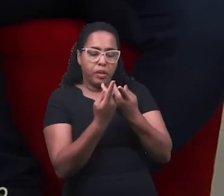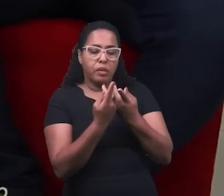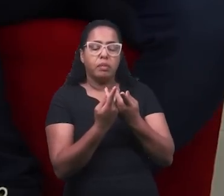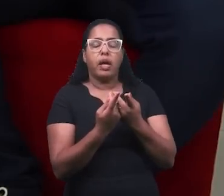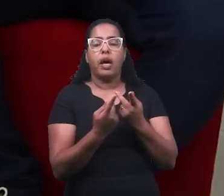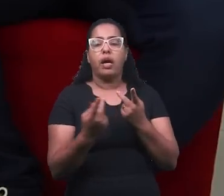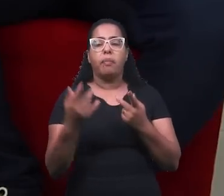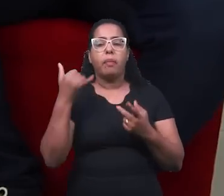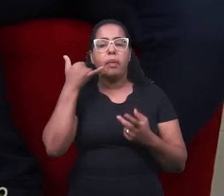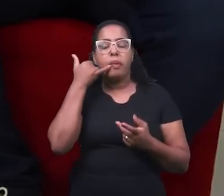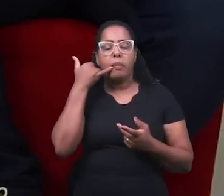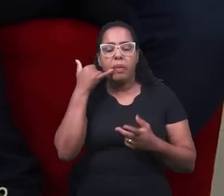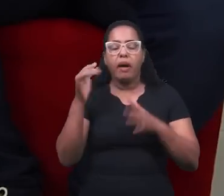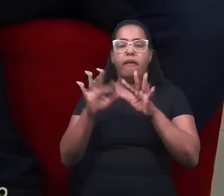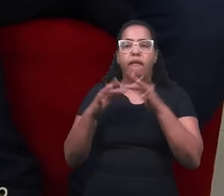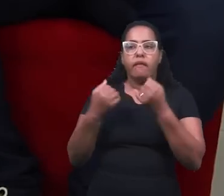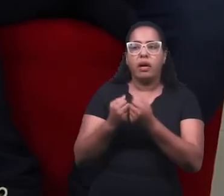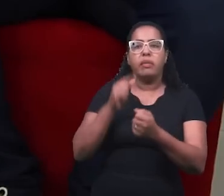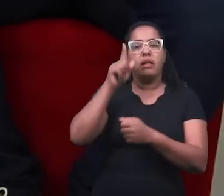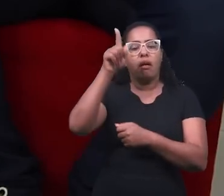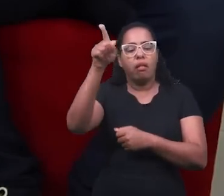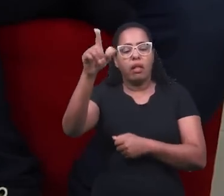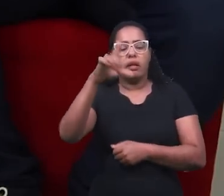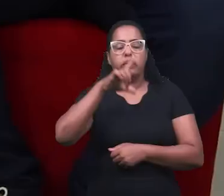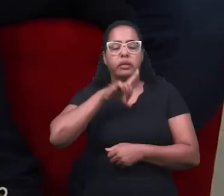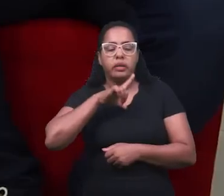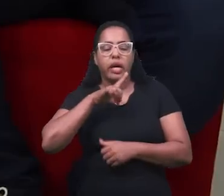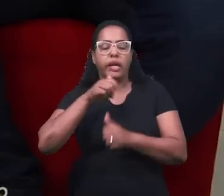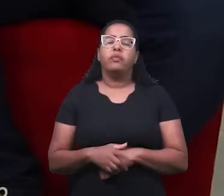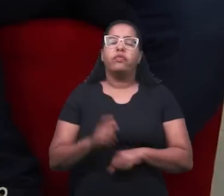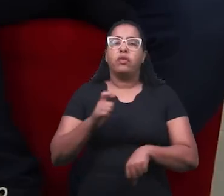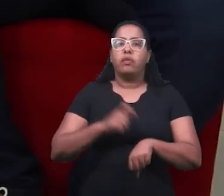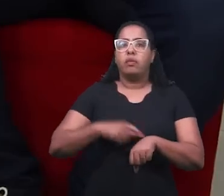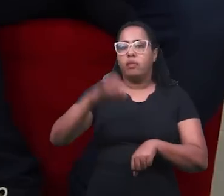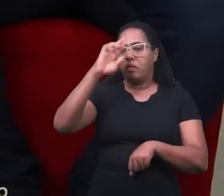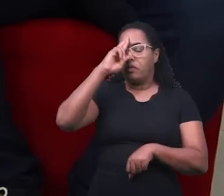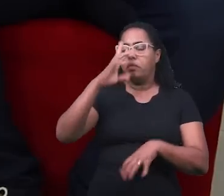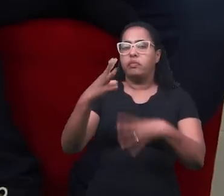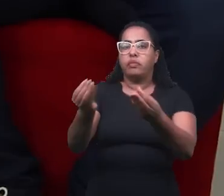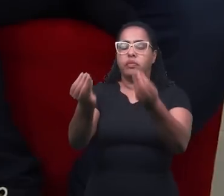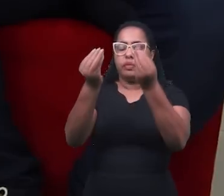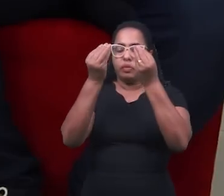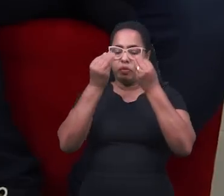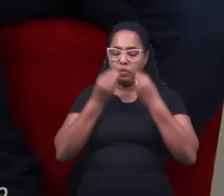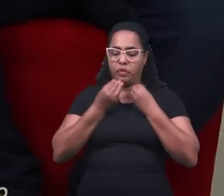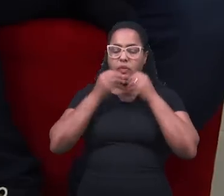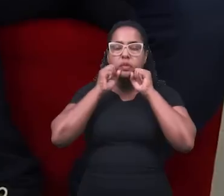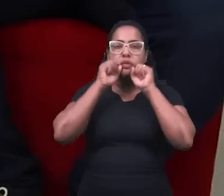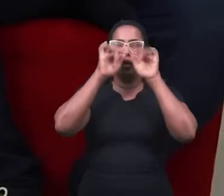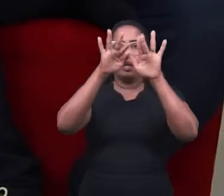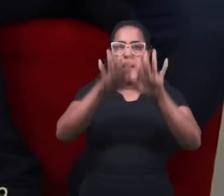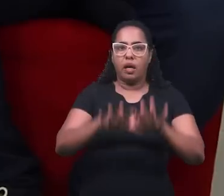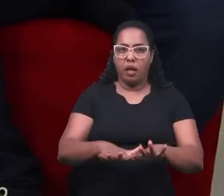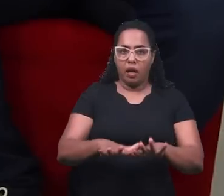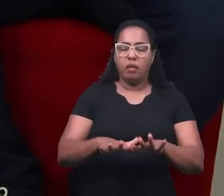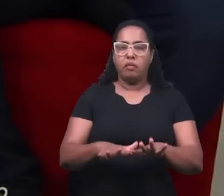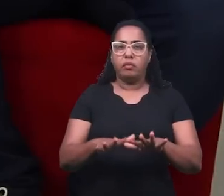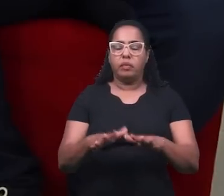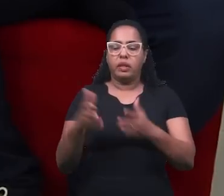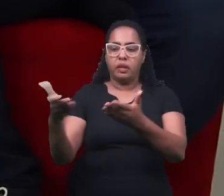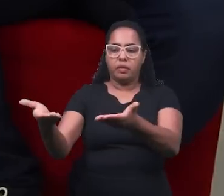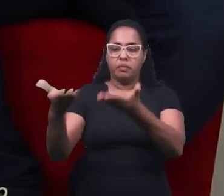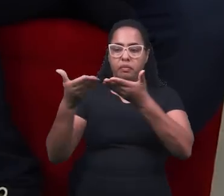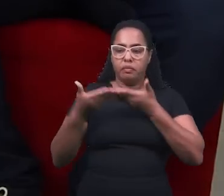nós temos ali uma família na Nova Zelândia. Foi quando o Senhor nos deu essa bênção de estar ali recebendo